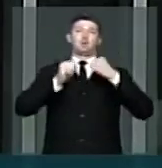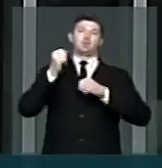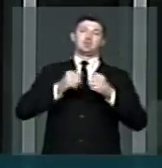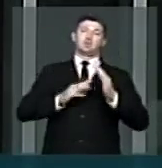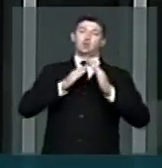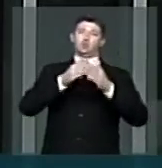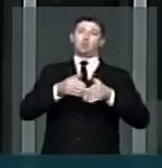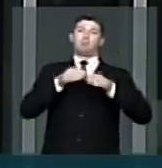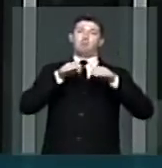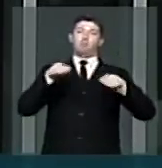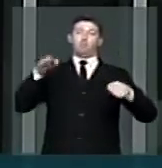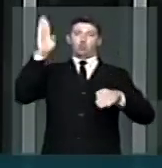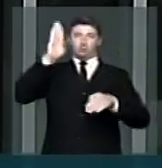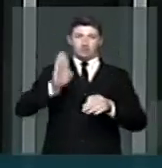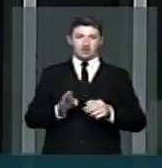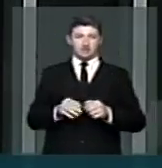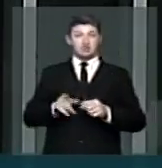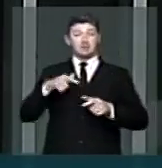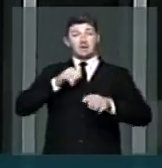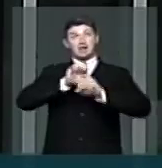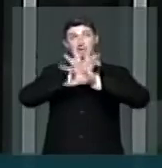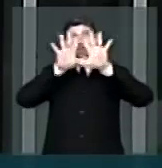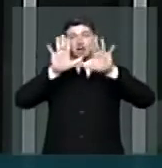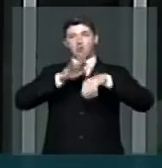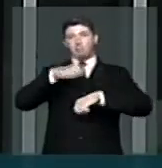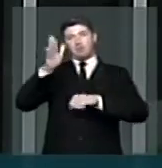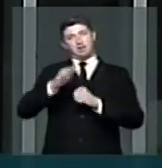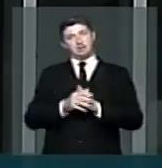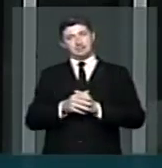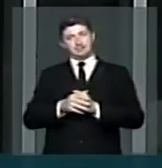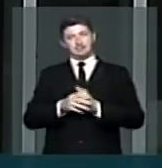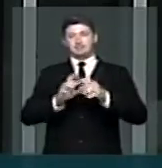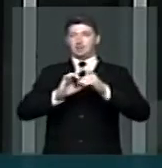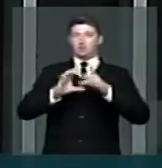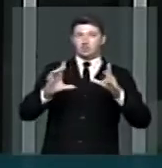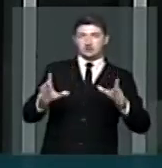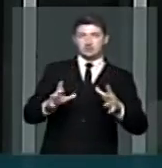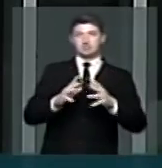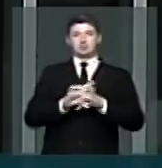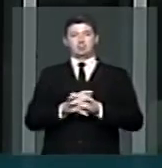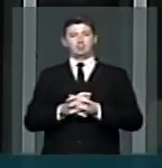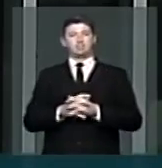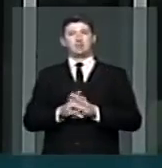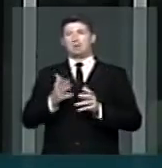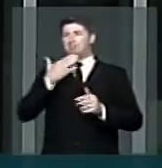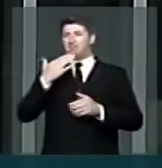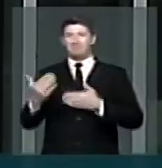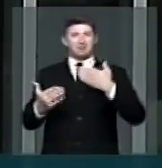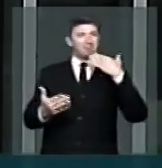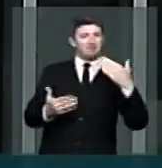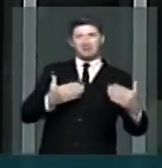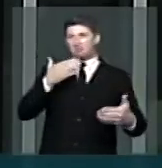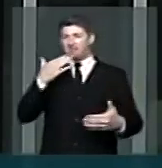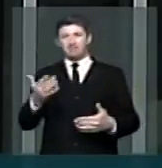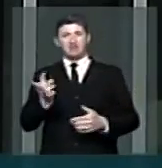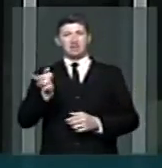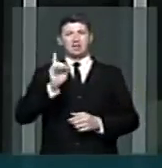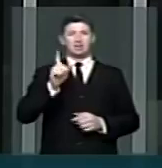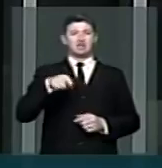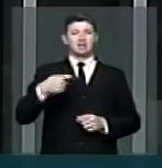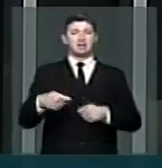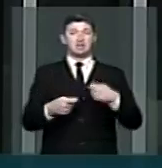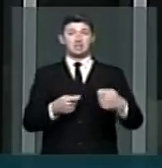portos brasileiros, que seja mais transparente no processo de autorização, que não se dê privilégio a vida inteira para